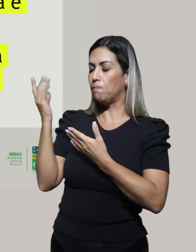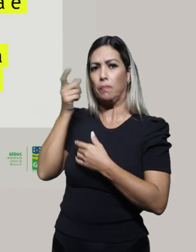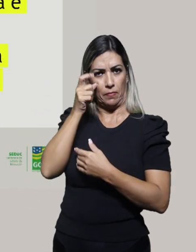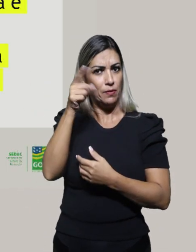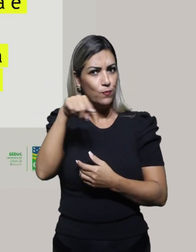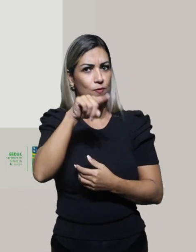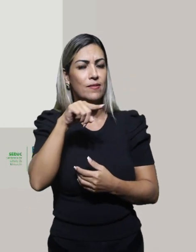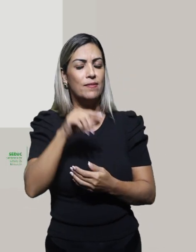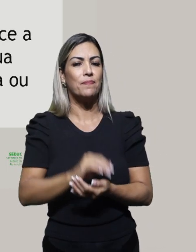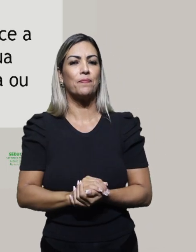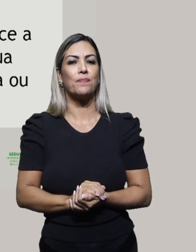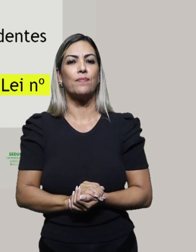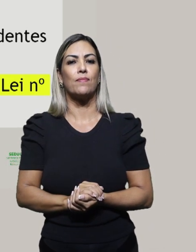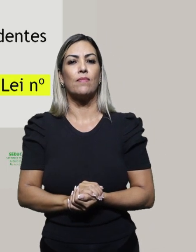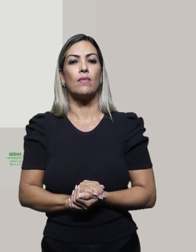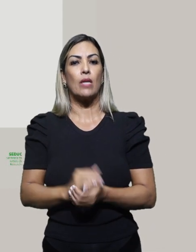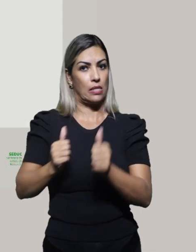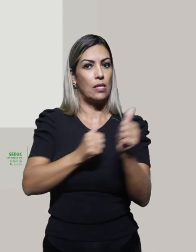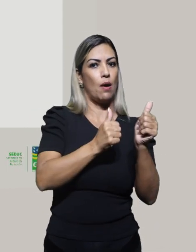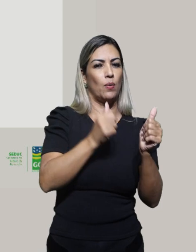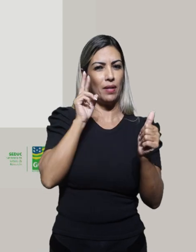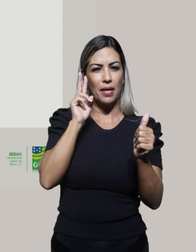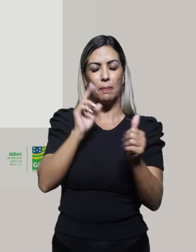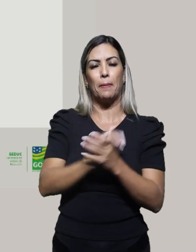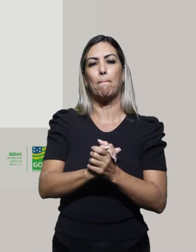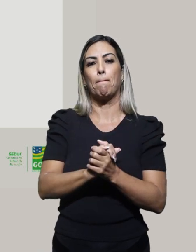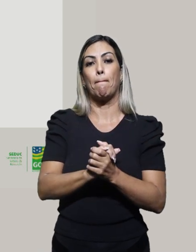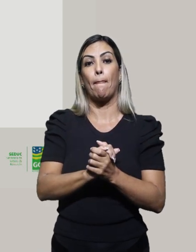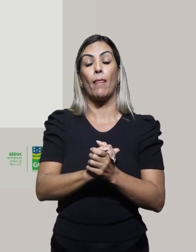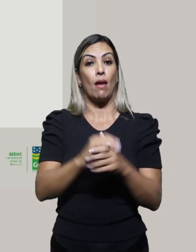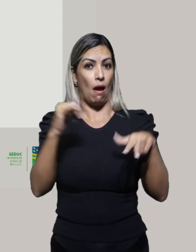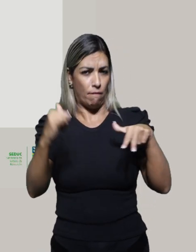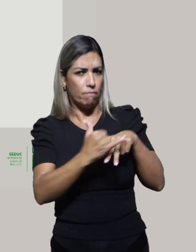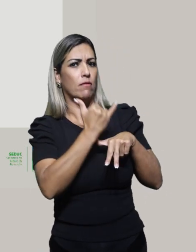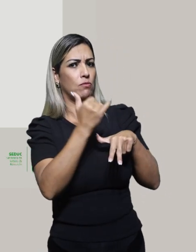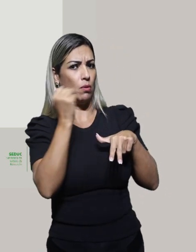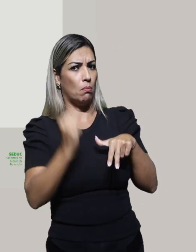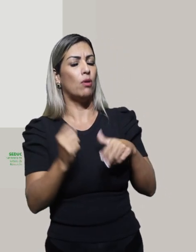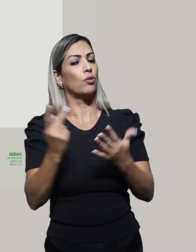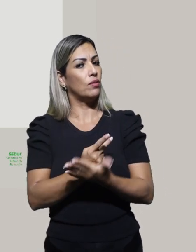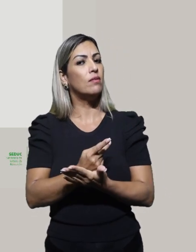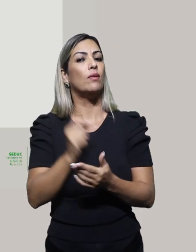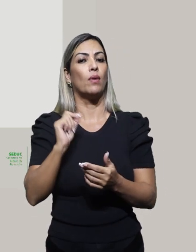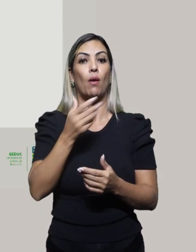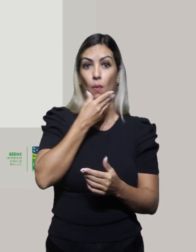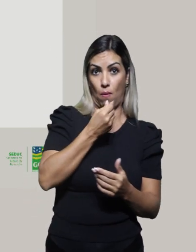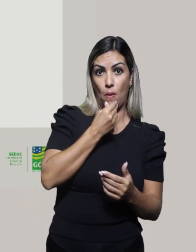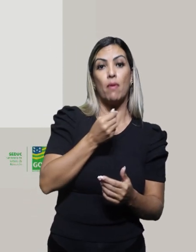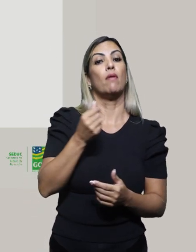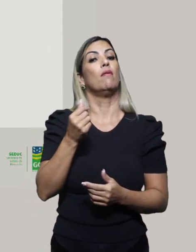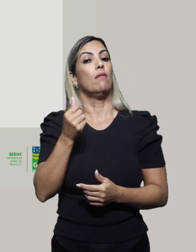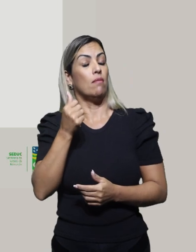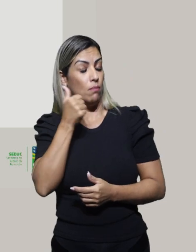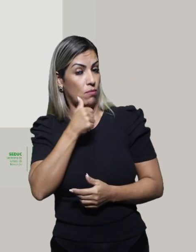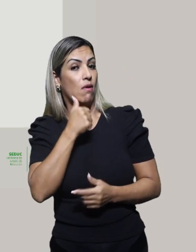questão interessante para vocês, sobre o stalking. O stalking, a vítima, ela pode ser tanto